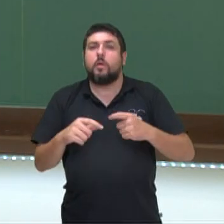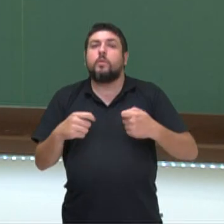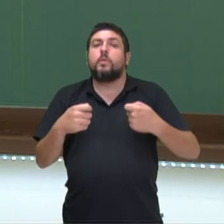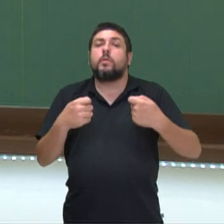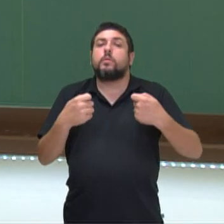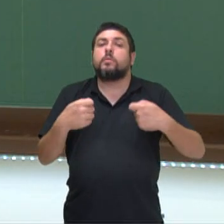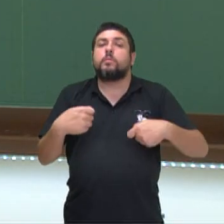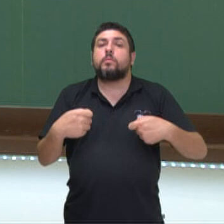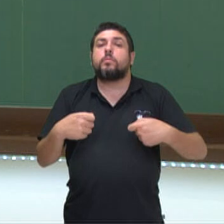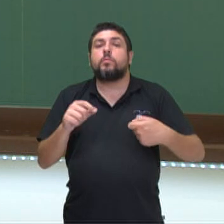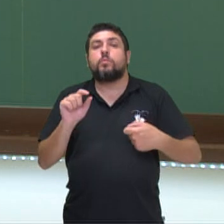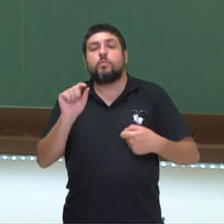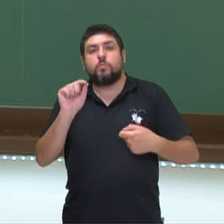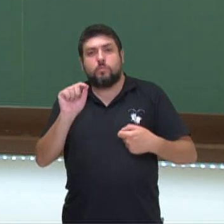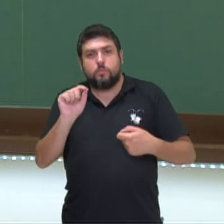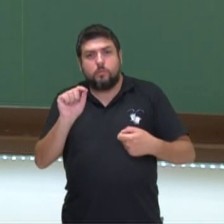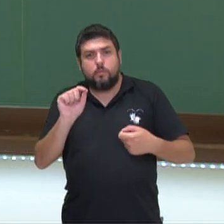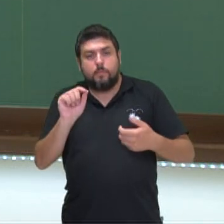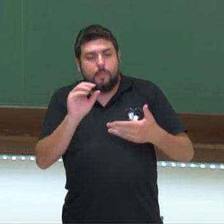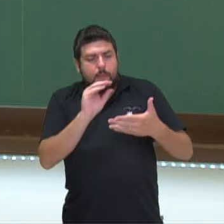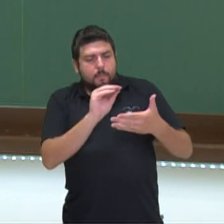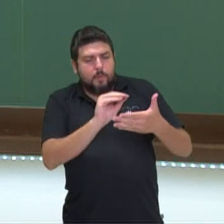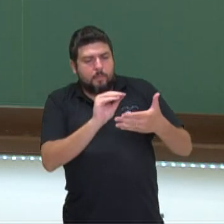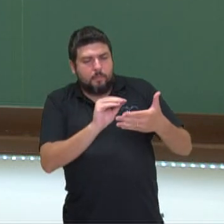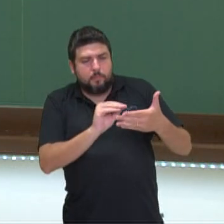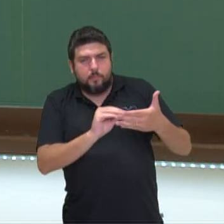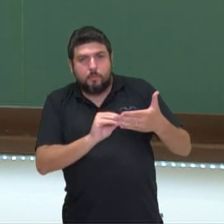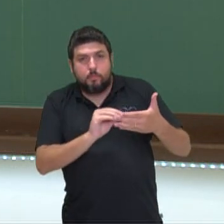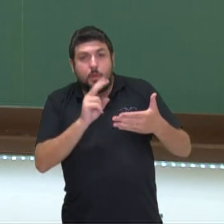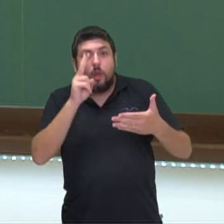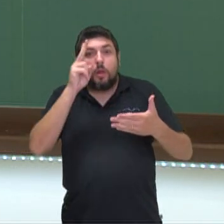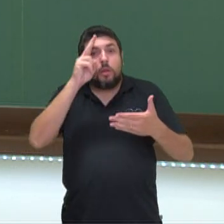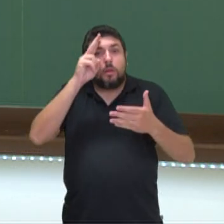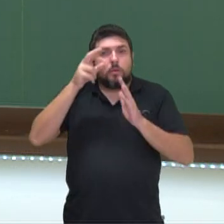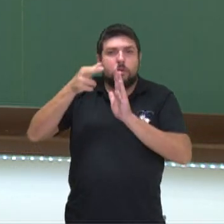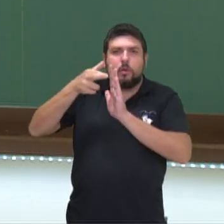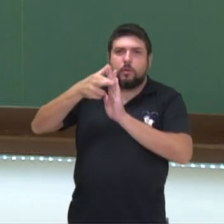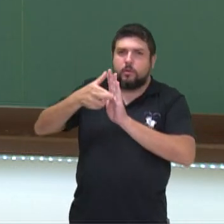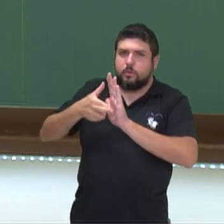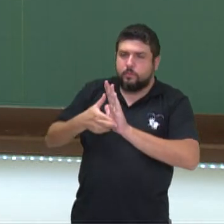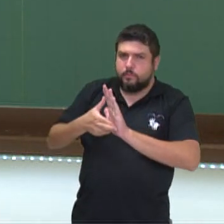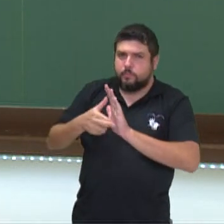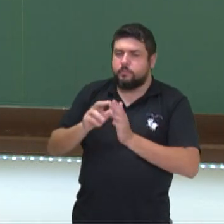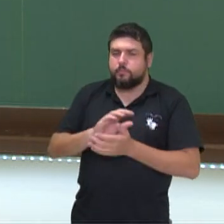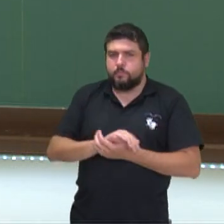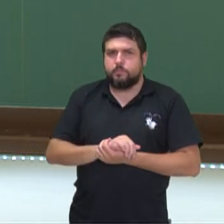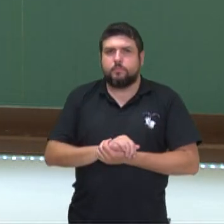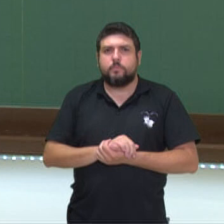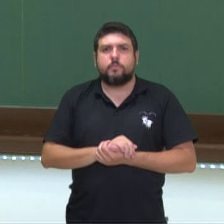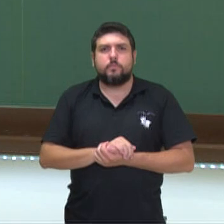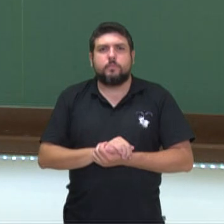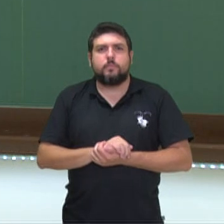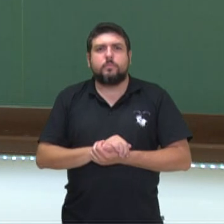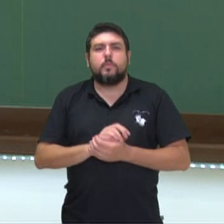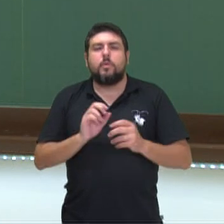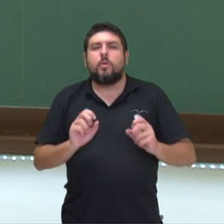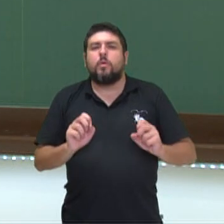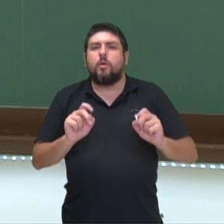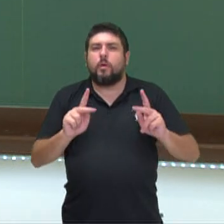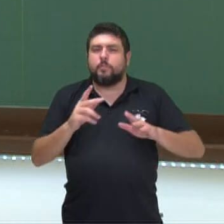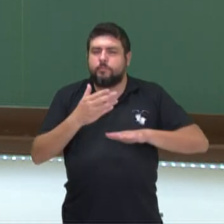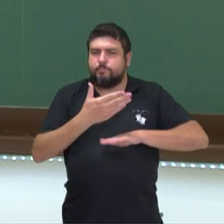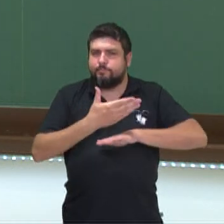registrarmos, lembrarmos dessas regras do sinal, ok? Bom, vamos praticar um